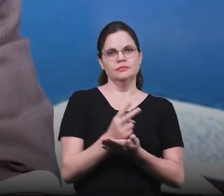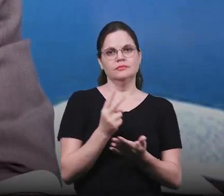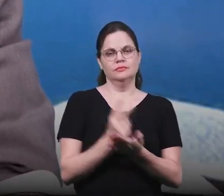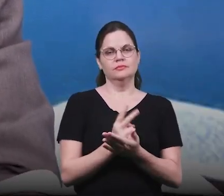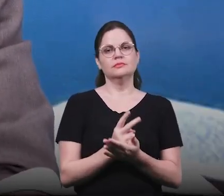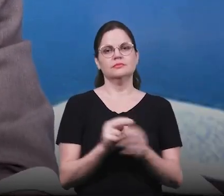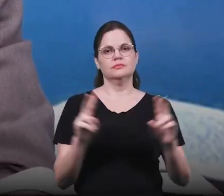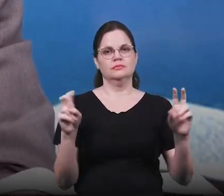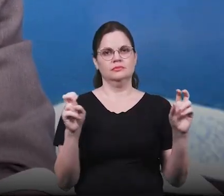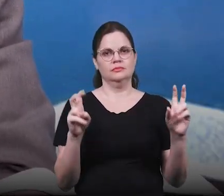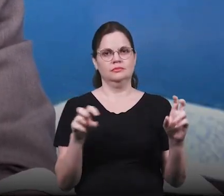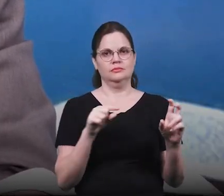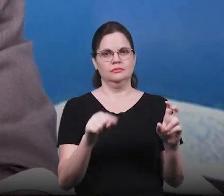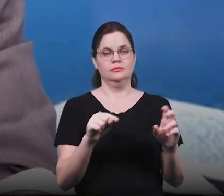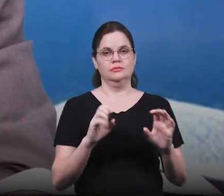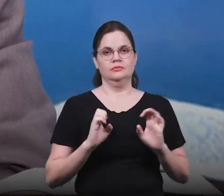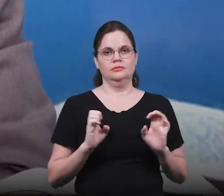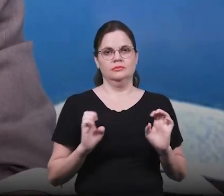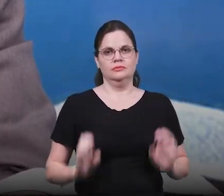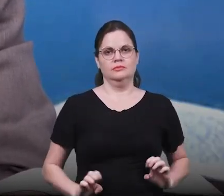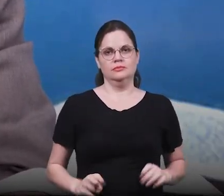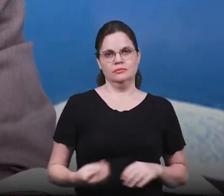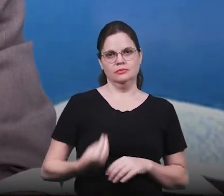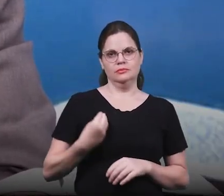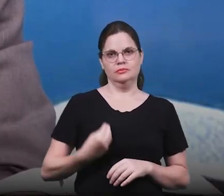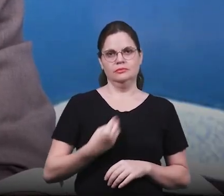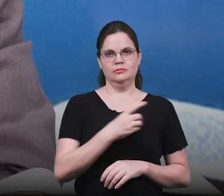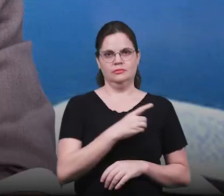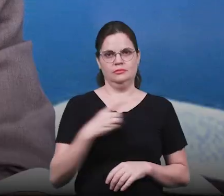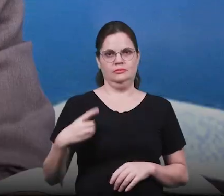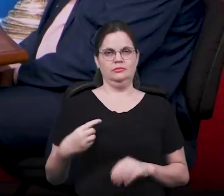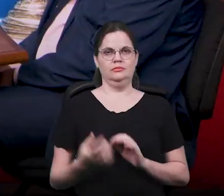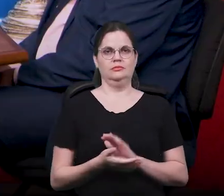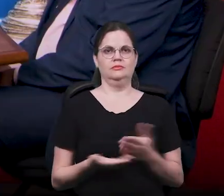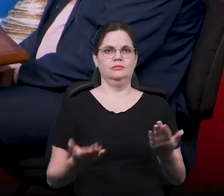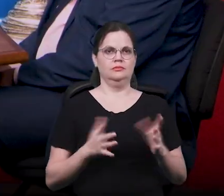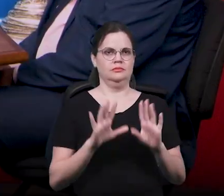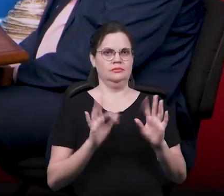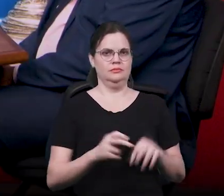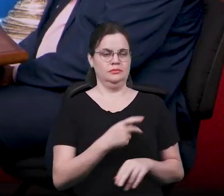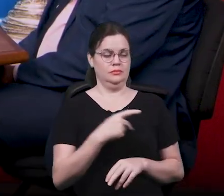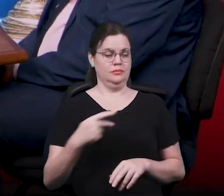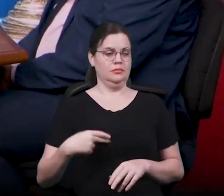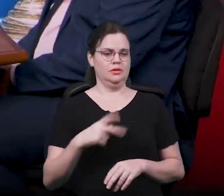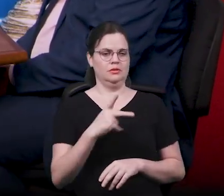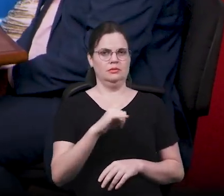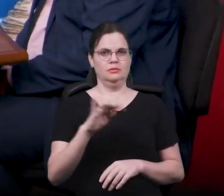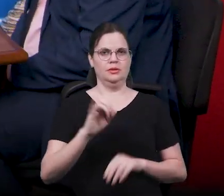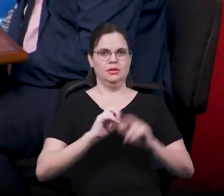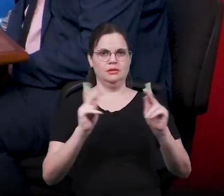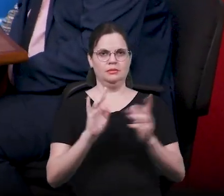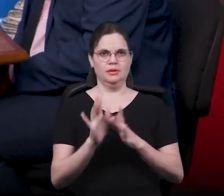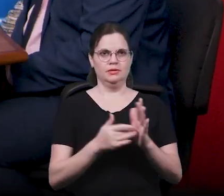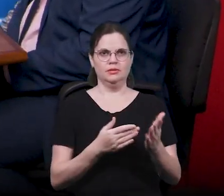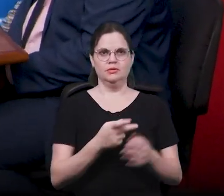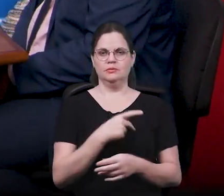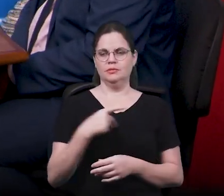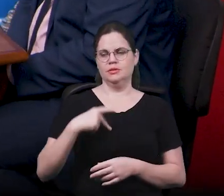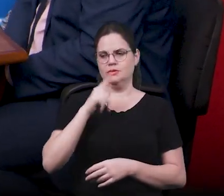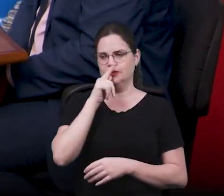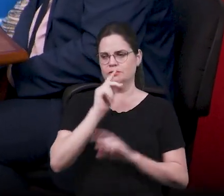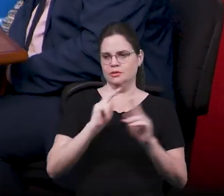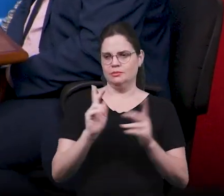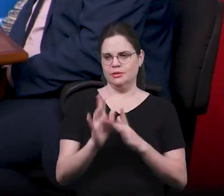continuidade ao assunto da ética na vida do diácono. Então, encerrando aqui, pastor Luiz Fernando, a paz do Senhor. Paz do Senhor, pastor Gilson, paz do